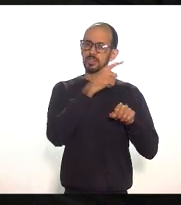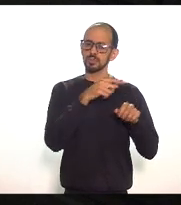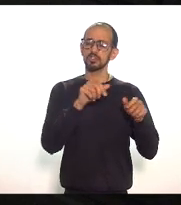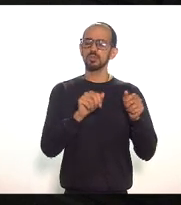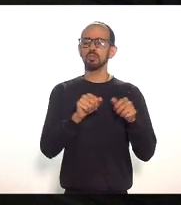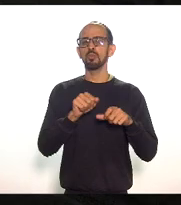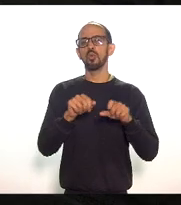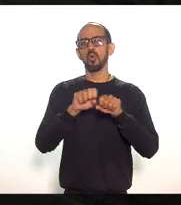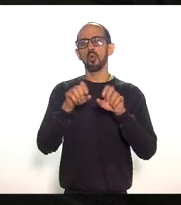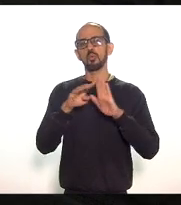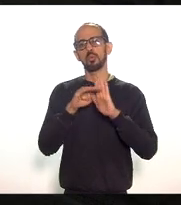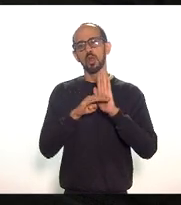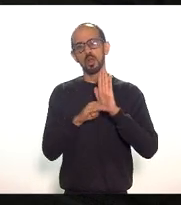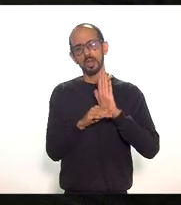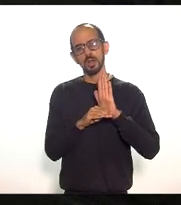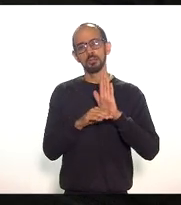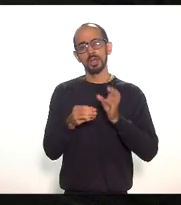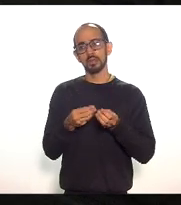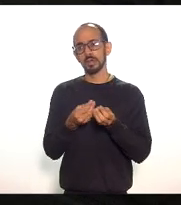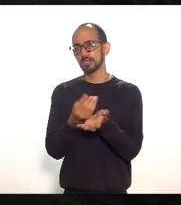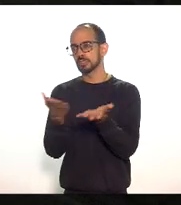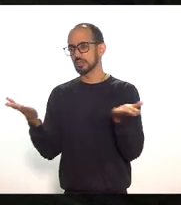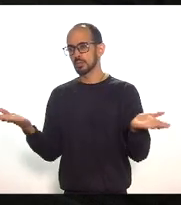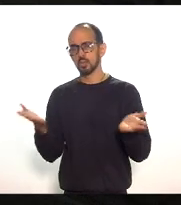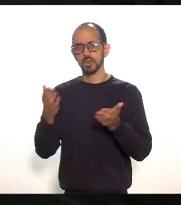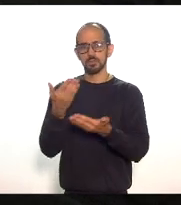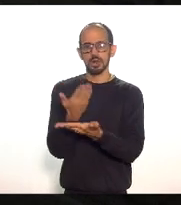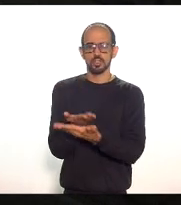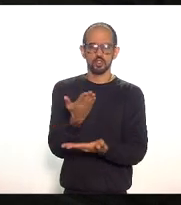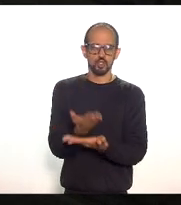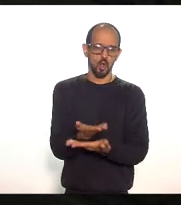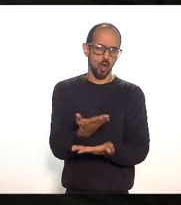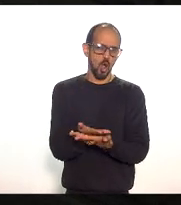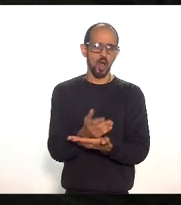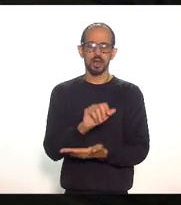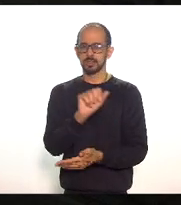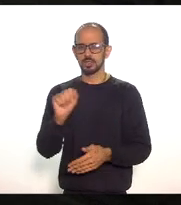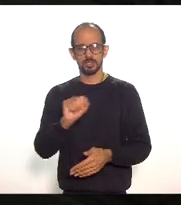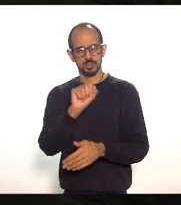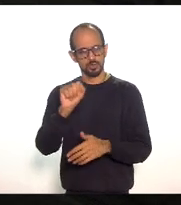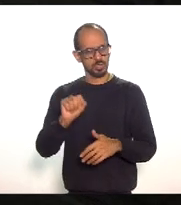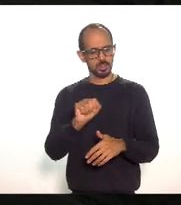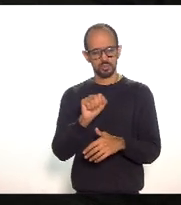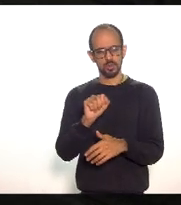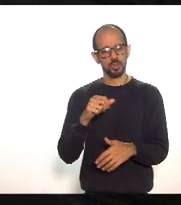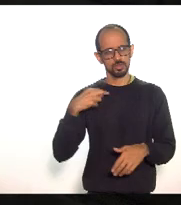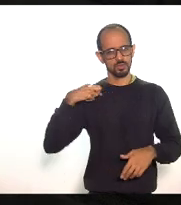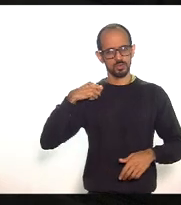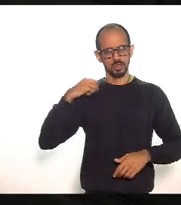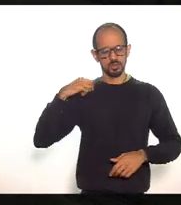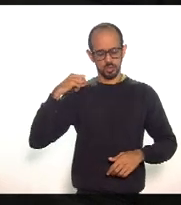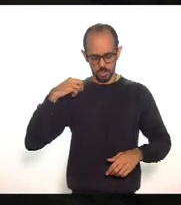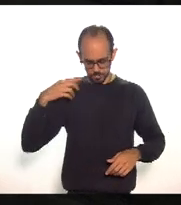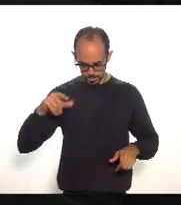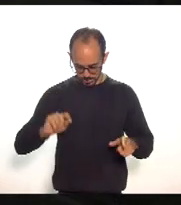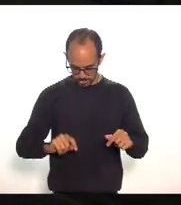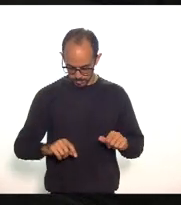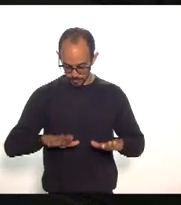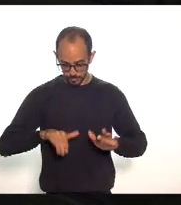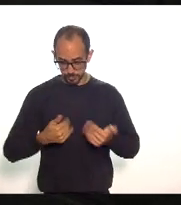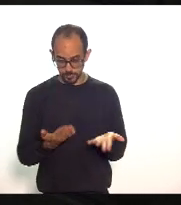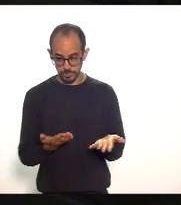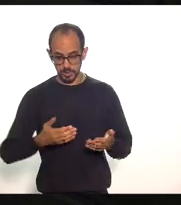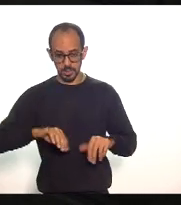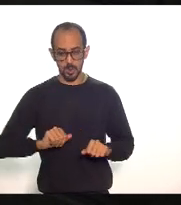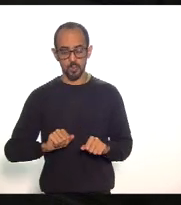PNAE, entrega para as escolas, entrega para as associações filantrópicas. Então, aquele equipamento que é o SEASA